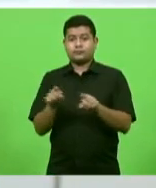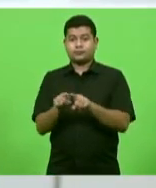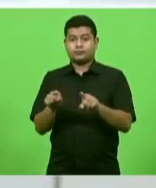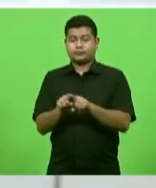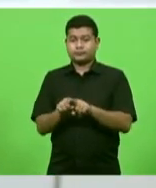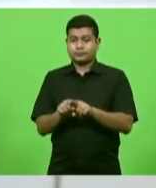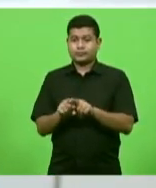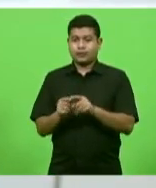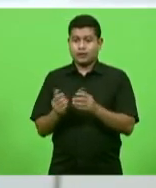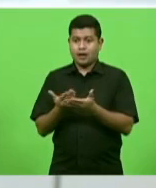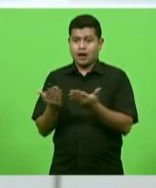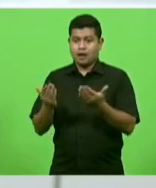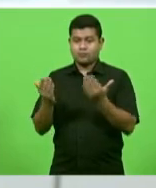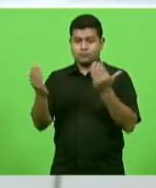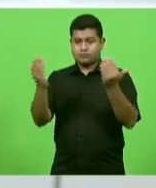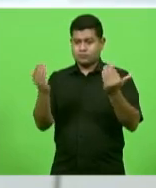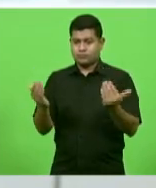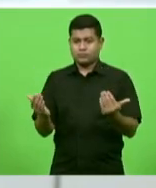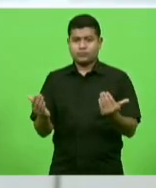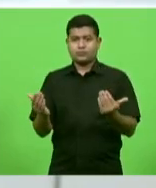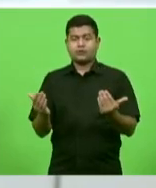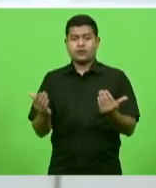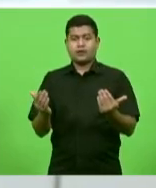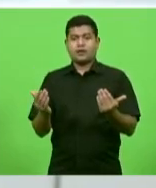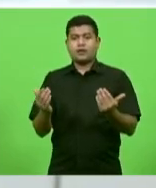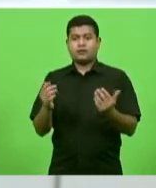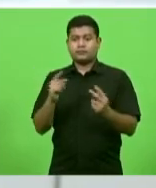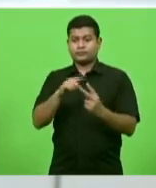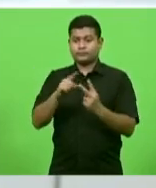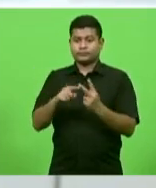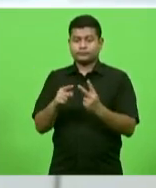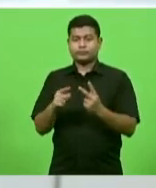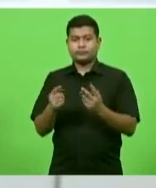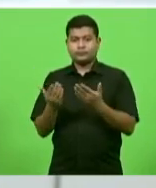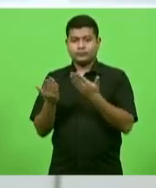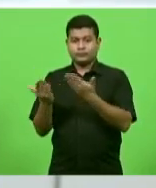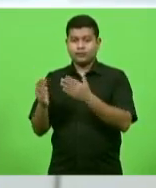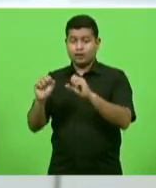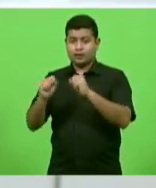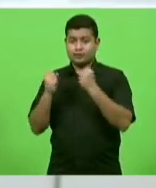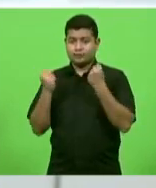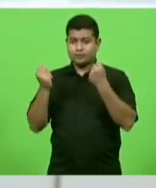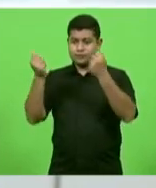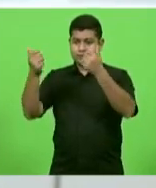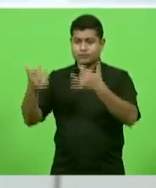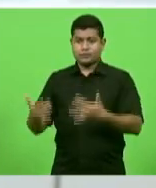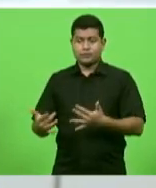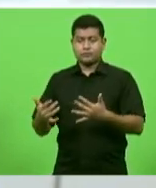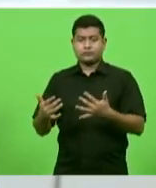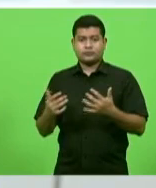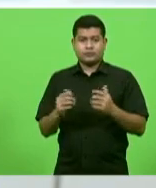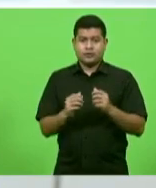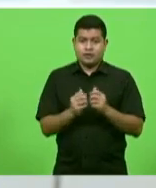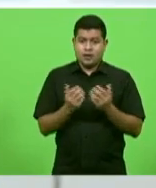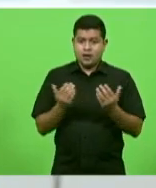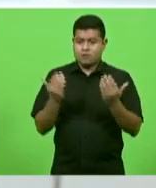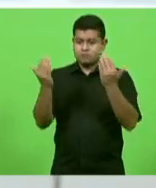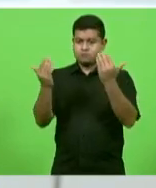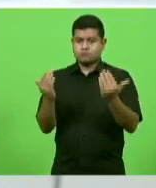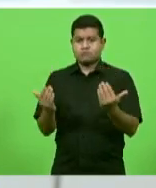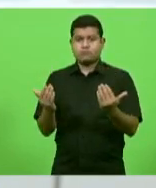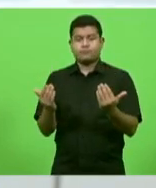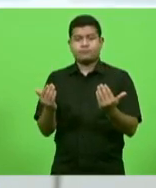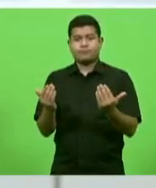dou com os documentos apresentados pelos denunciantes com a exordial assim como aqueles colacionados pelo Governador na